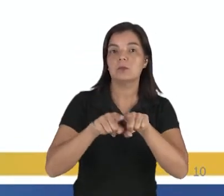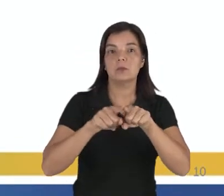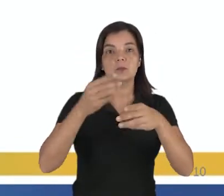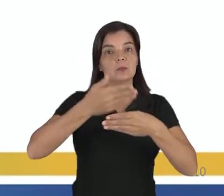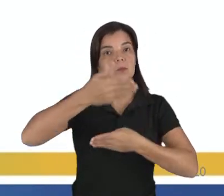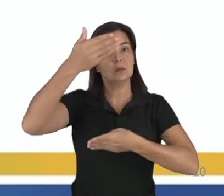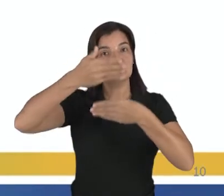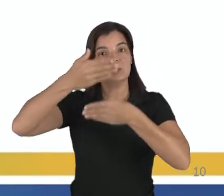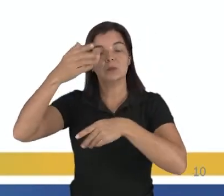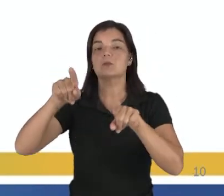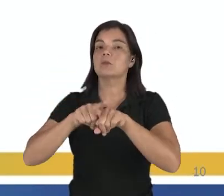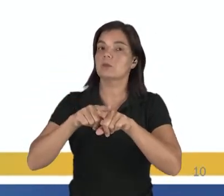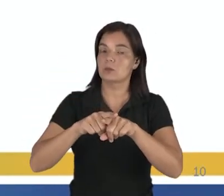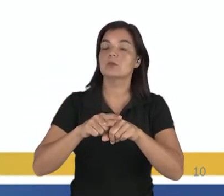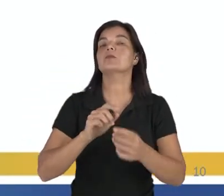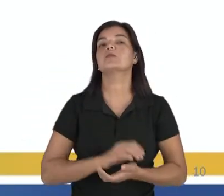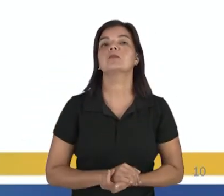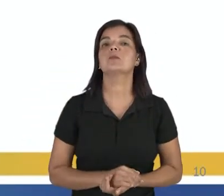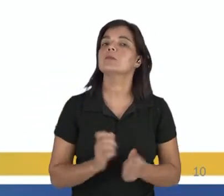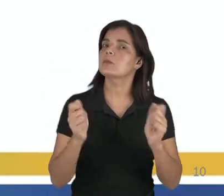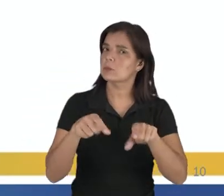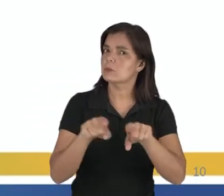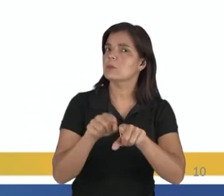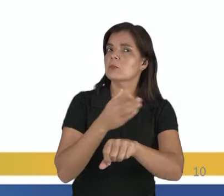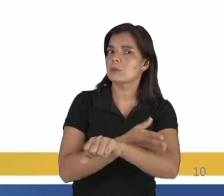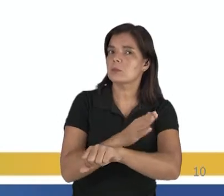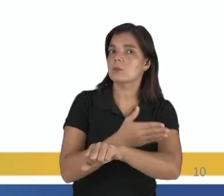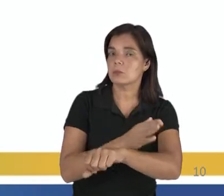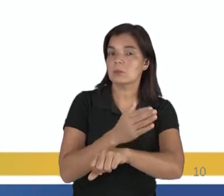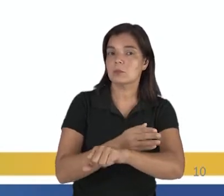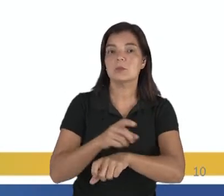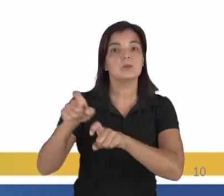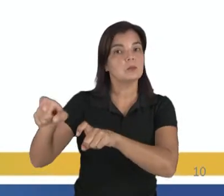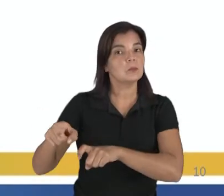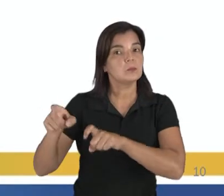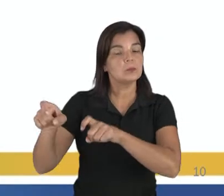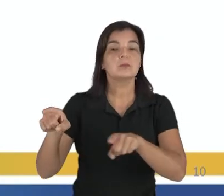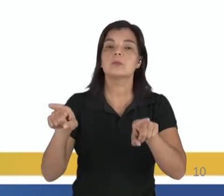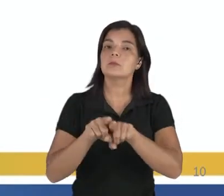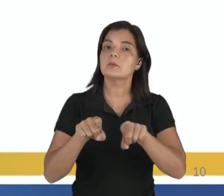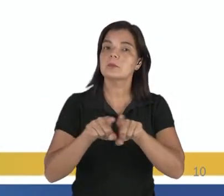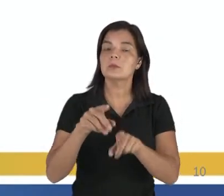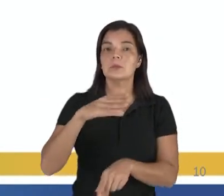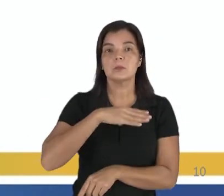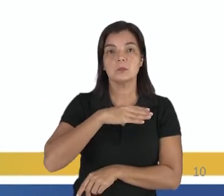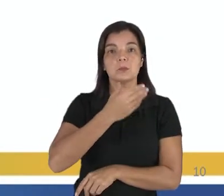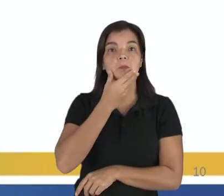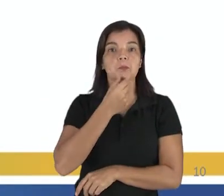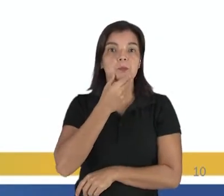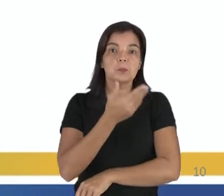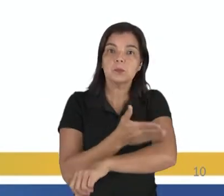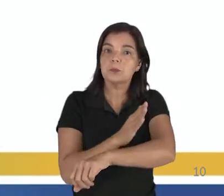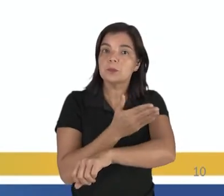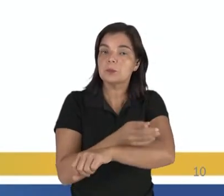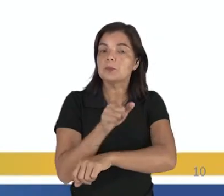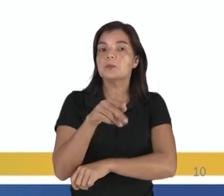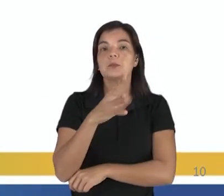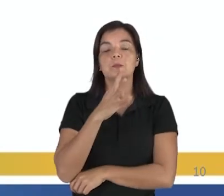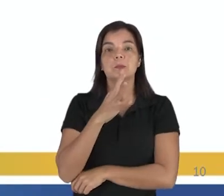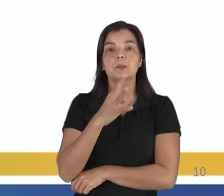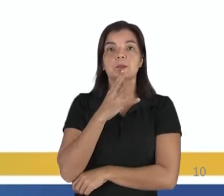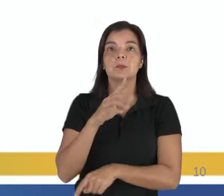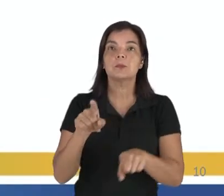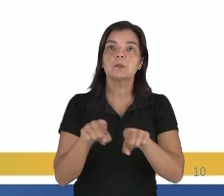e paredes de concreto, e pode ser praticado em áreas rurais e urbanas. O homem que pratica o parkour são reconhecidos